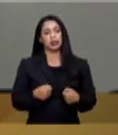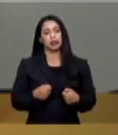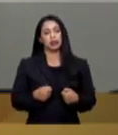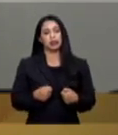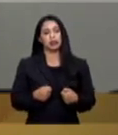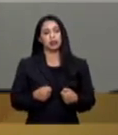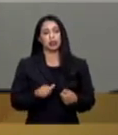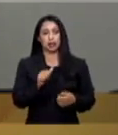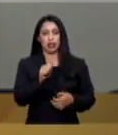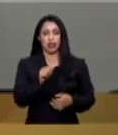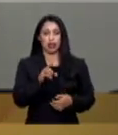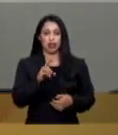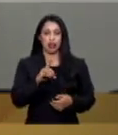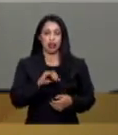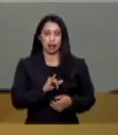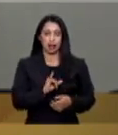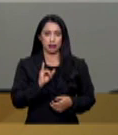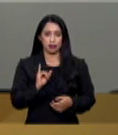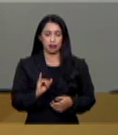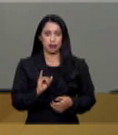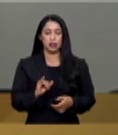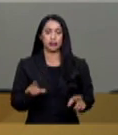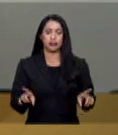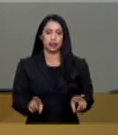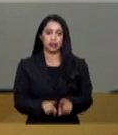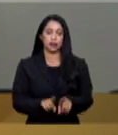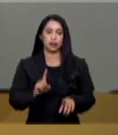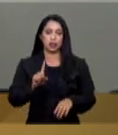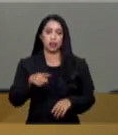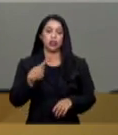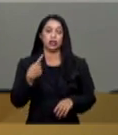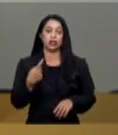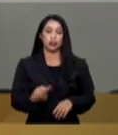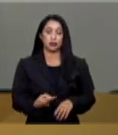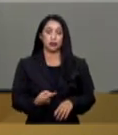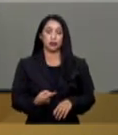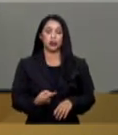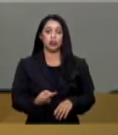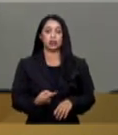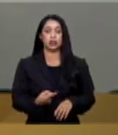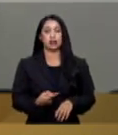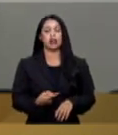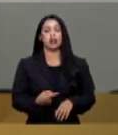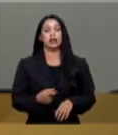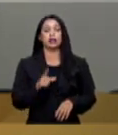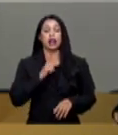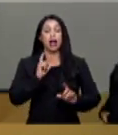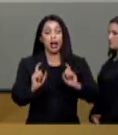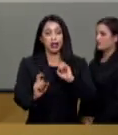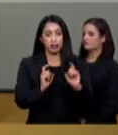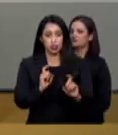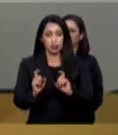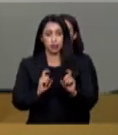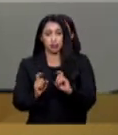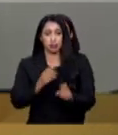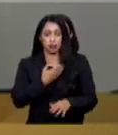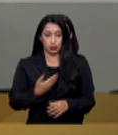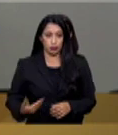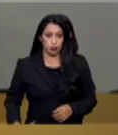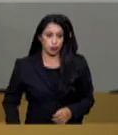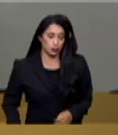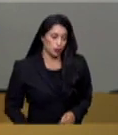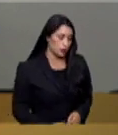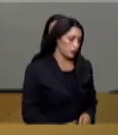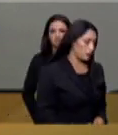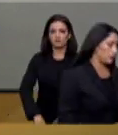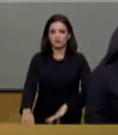ação direta. E mais, depois, por esta regulamentação na administração pública, de que